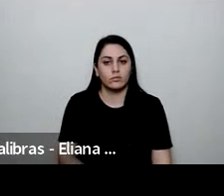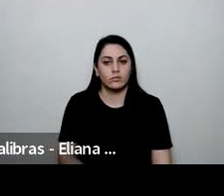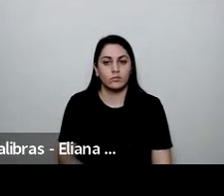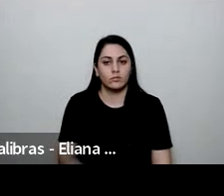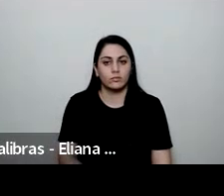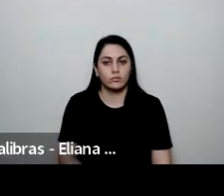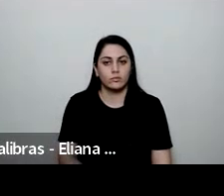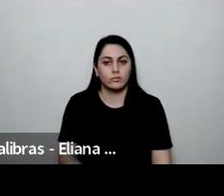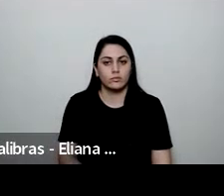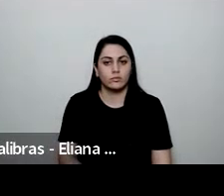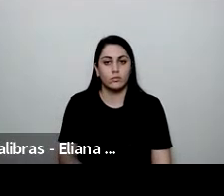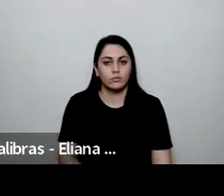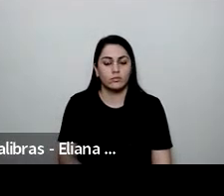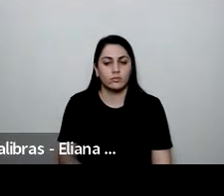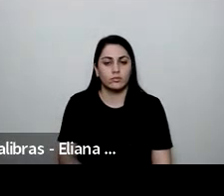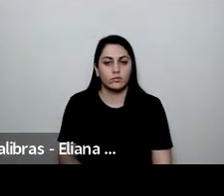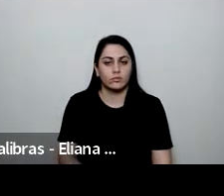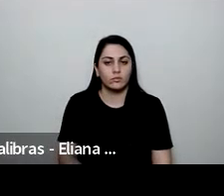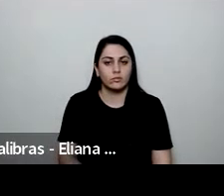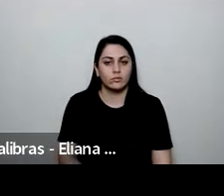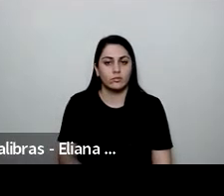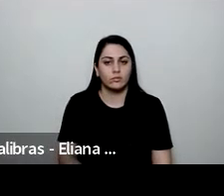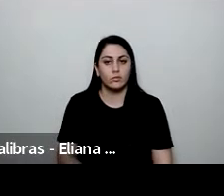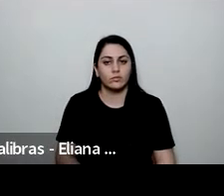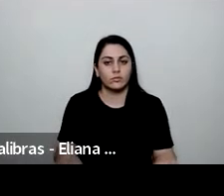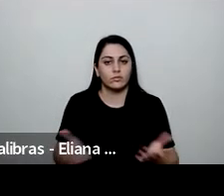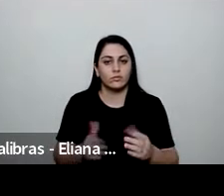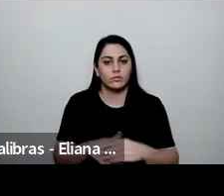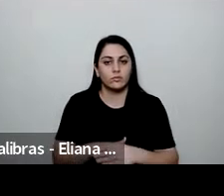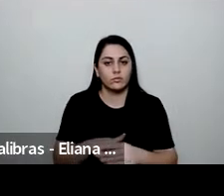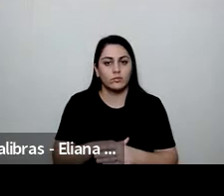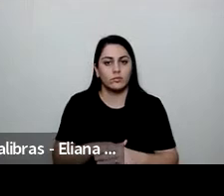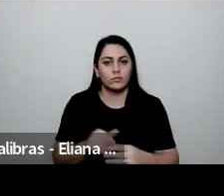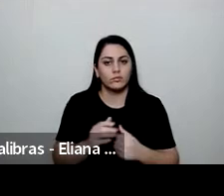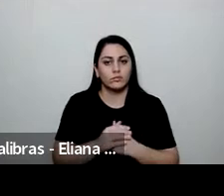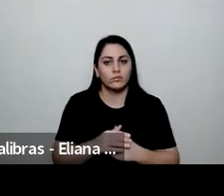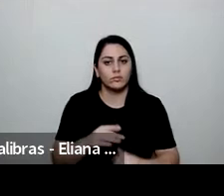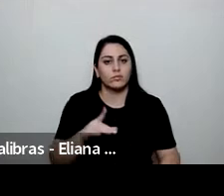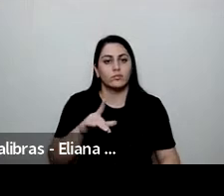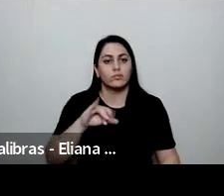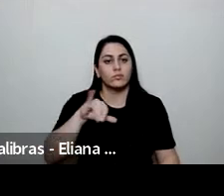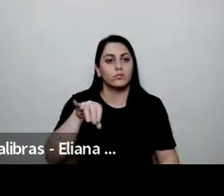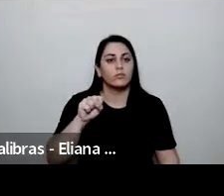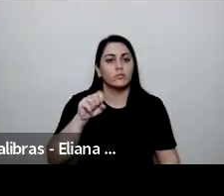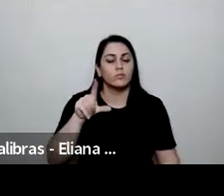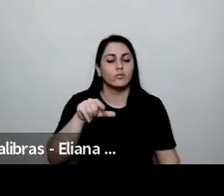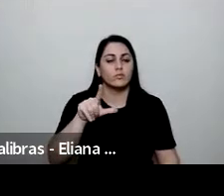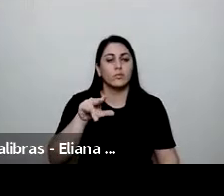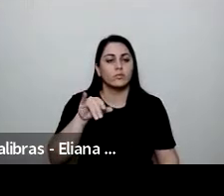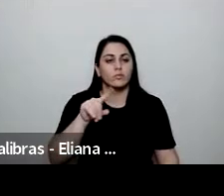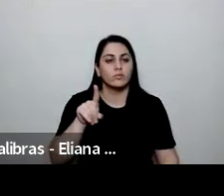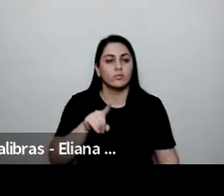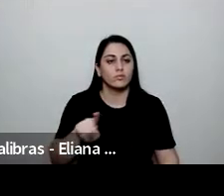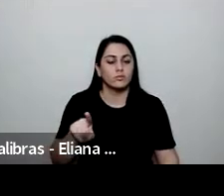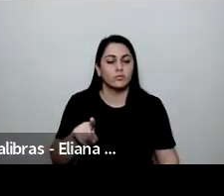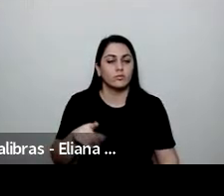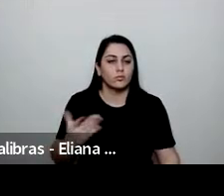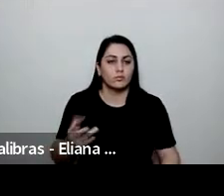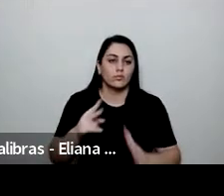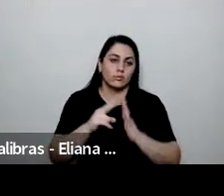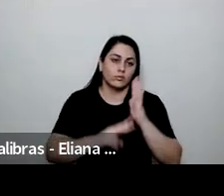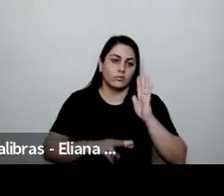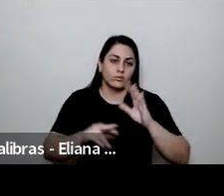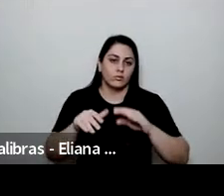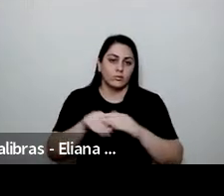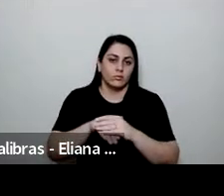é uma colher os votos como vota o juiz José Luiz de Almeida o presidente pela leitura